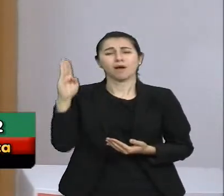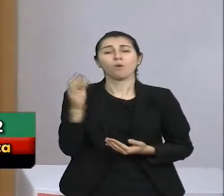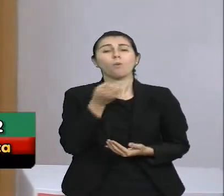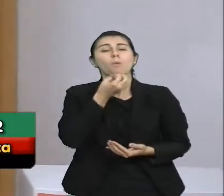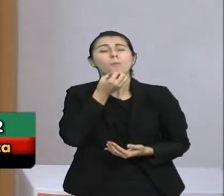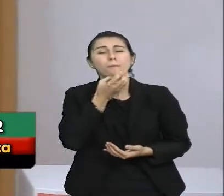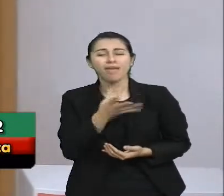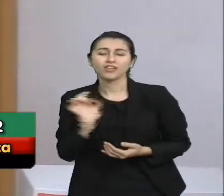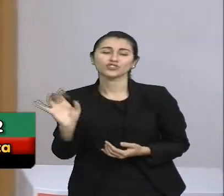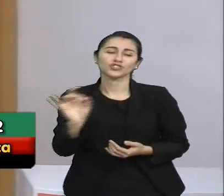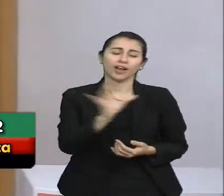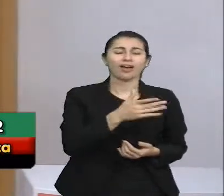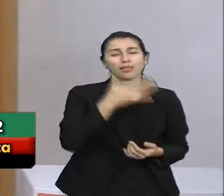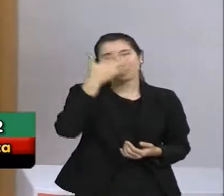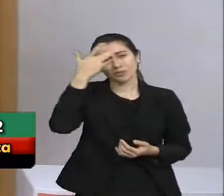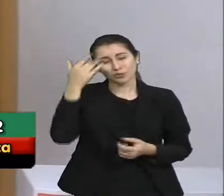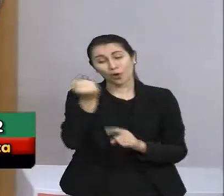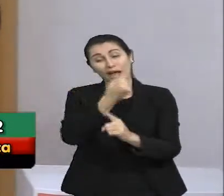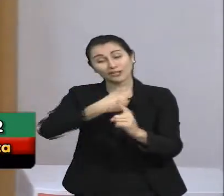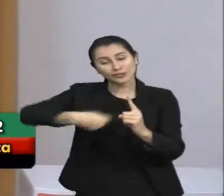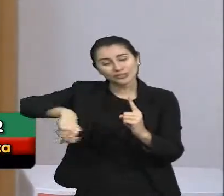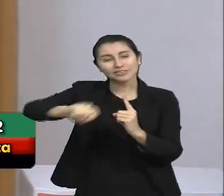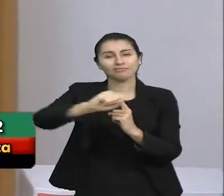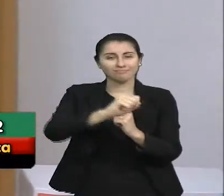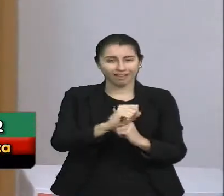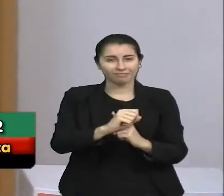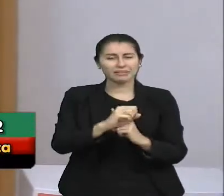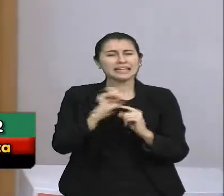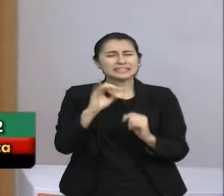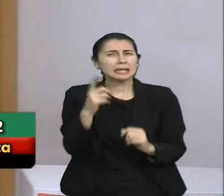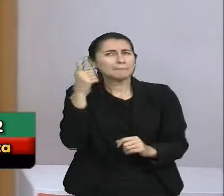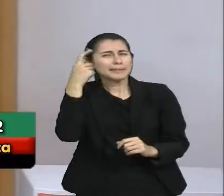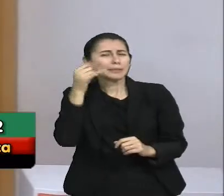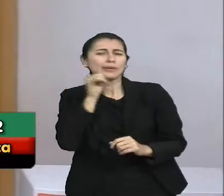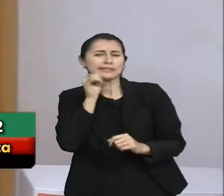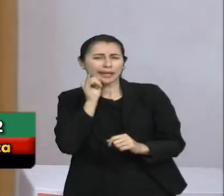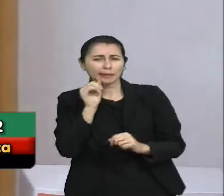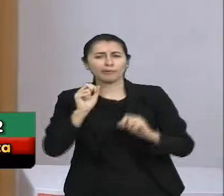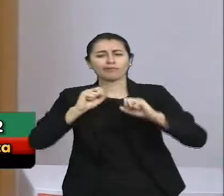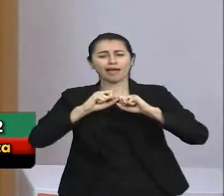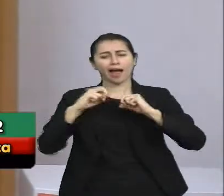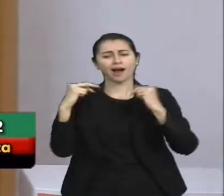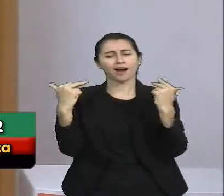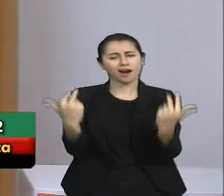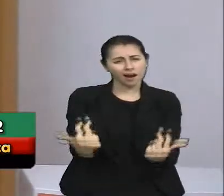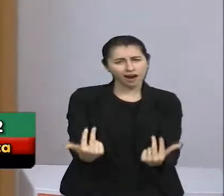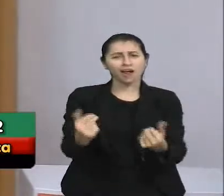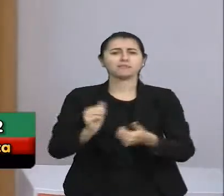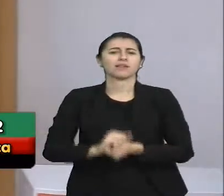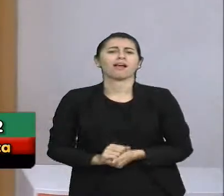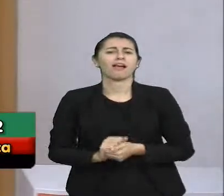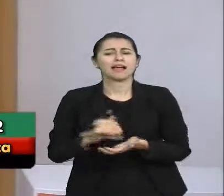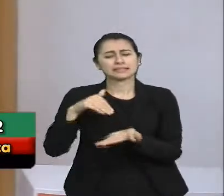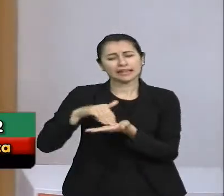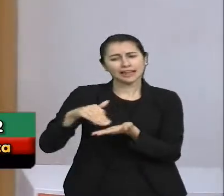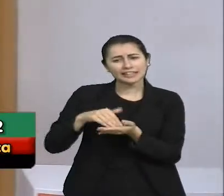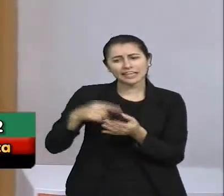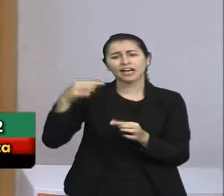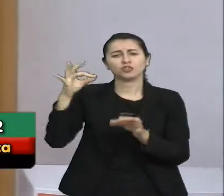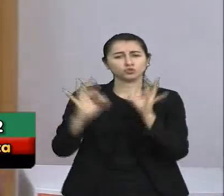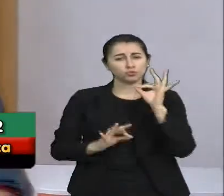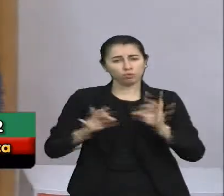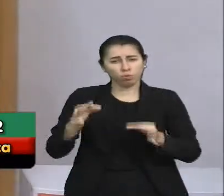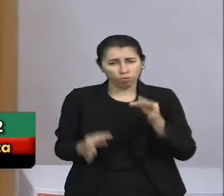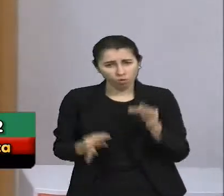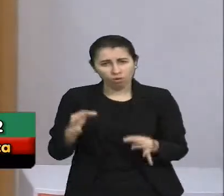quando pensamos na Câmara, quando pensamos na Secretaria de Justiça, quando